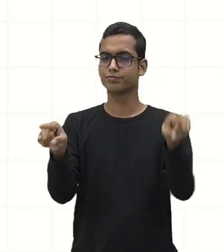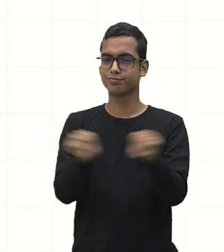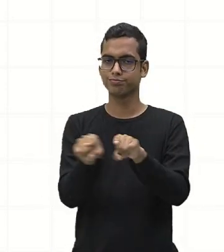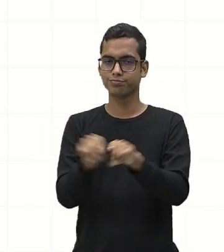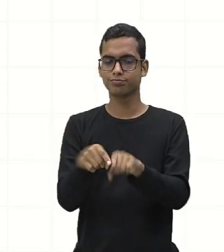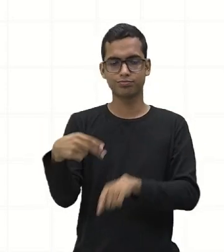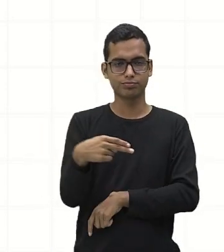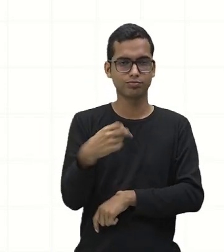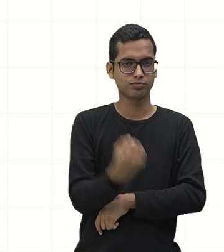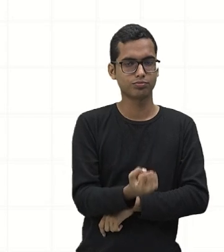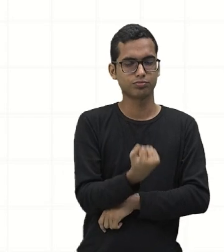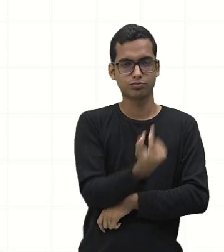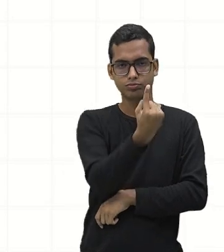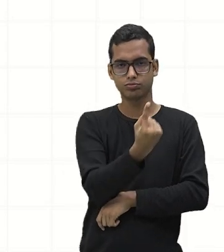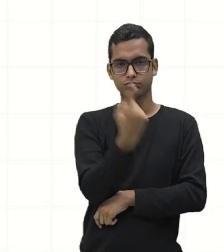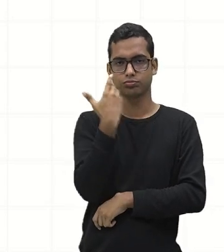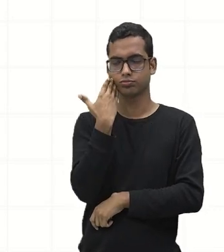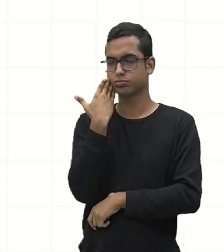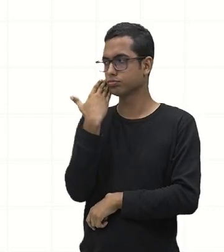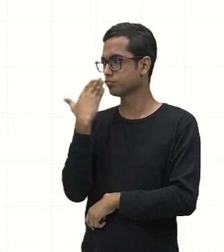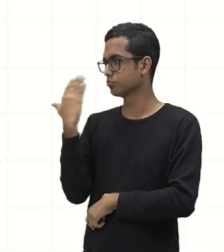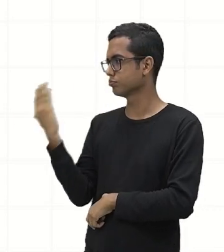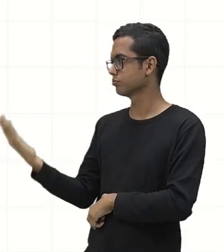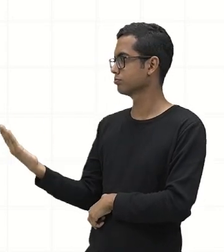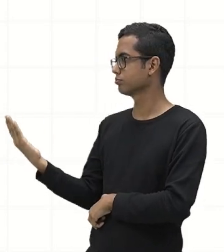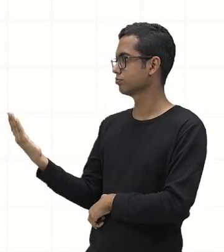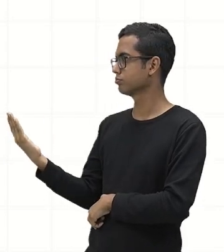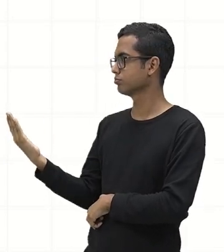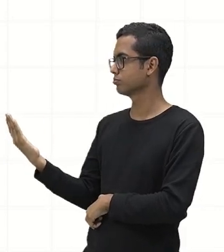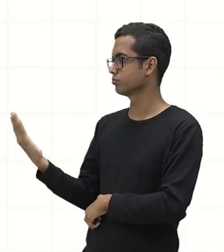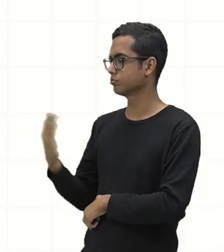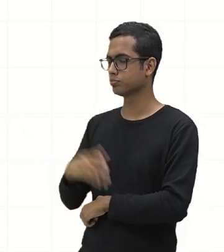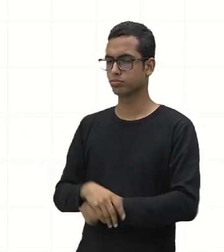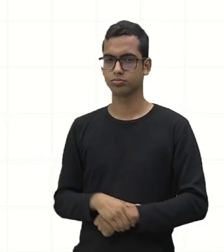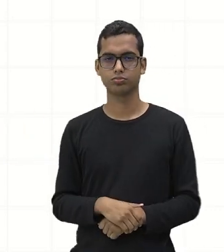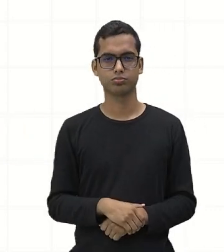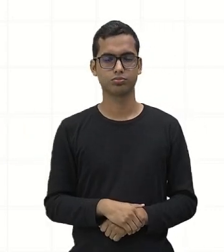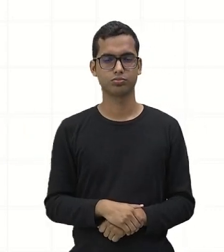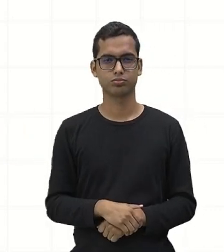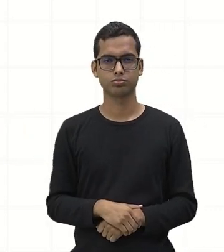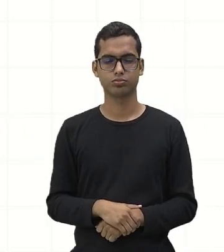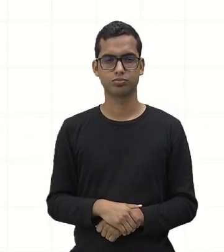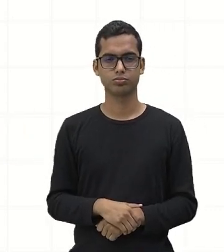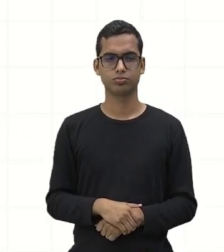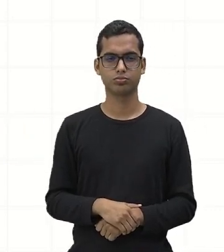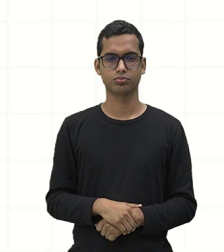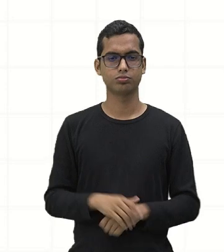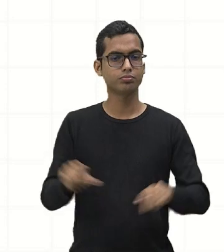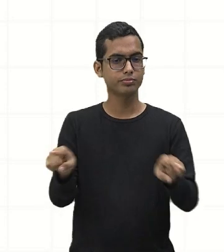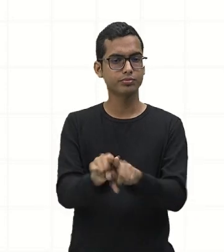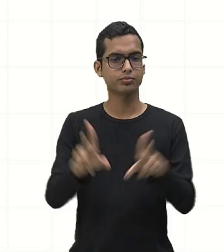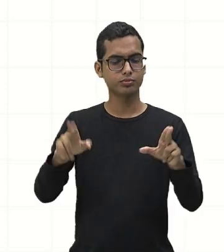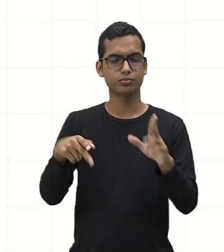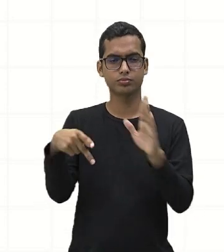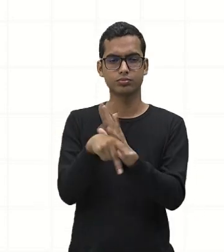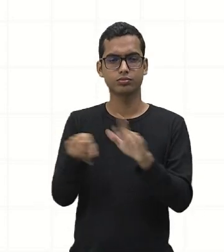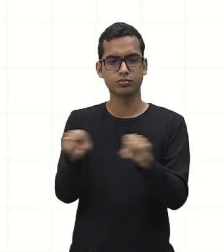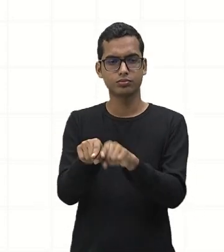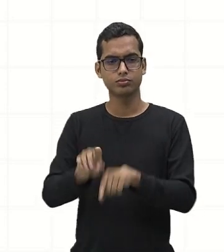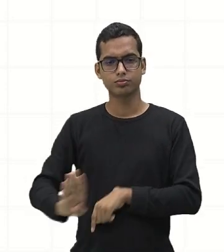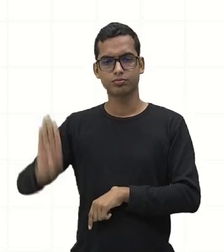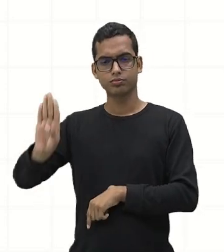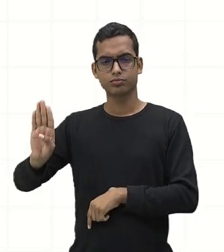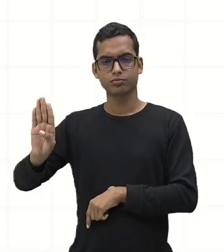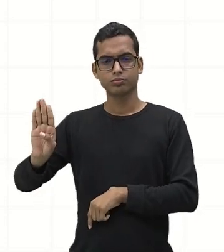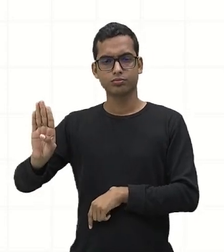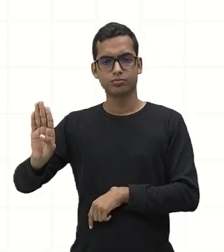tá? Mas aqui no nosso caso, vamos considerar aqui, então, com B, com a nossa base diferente